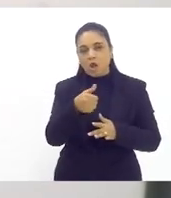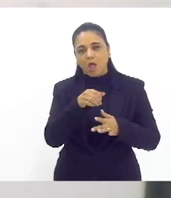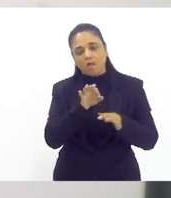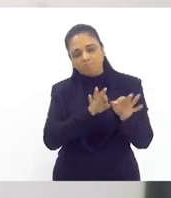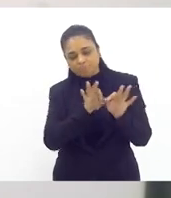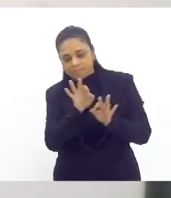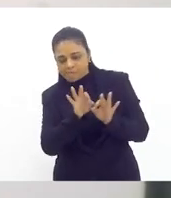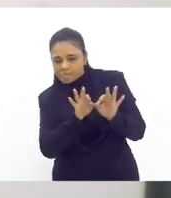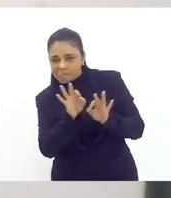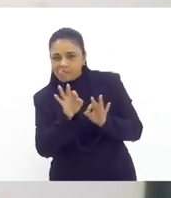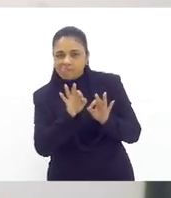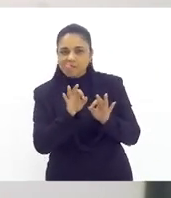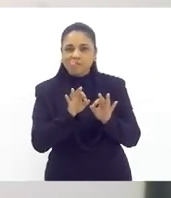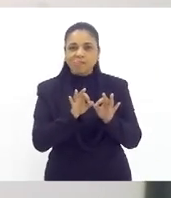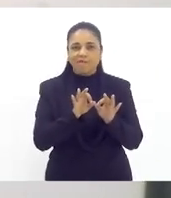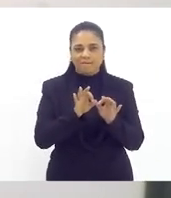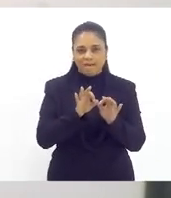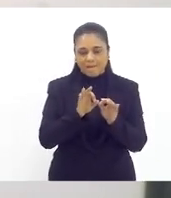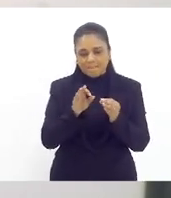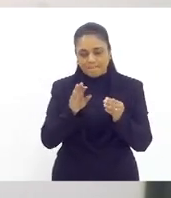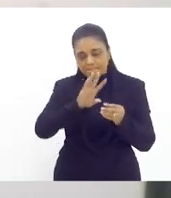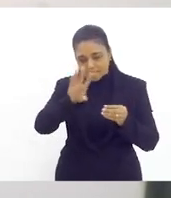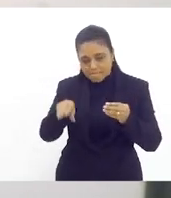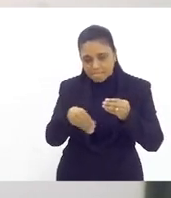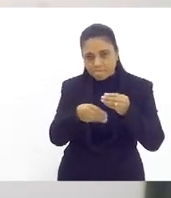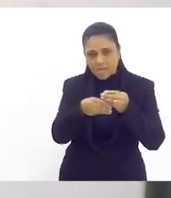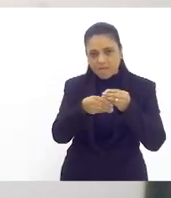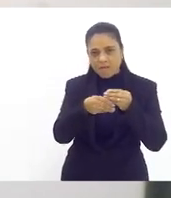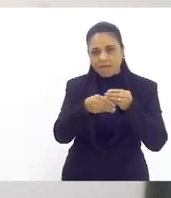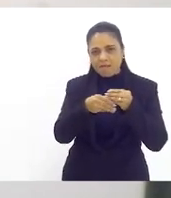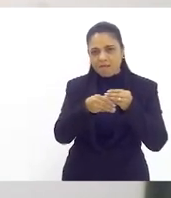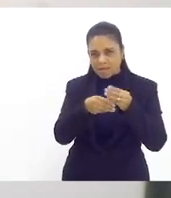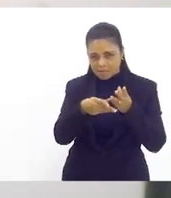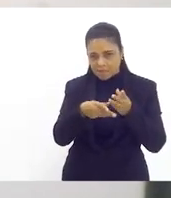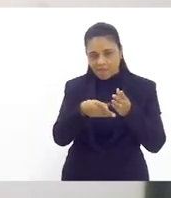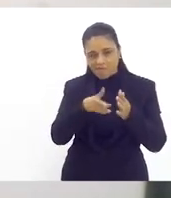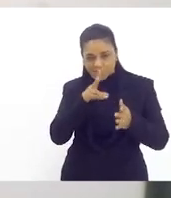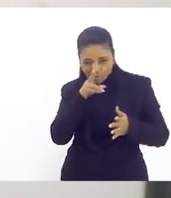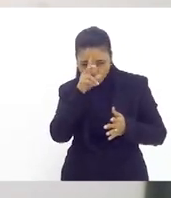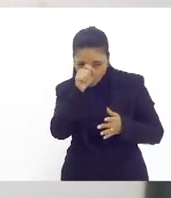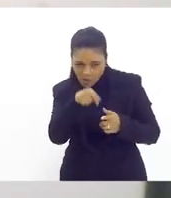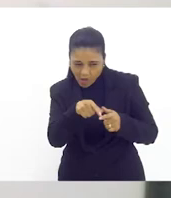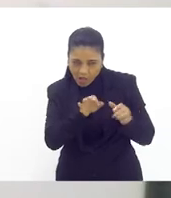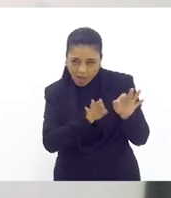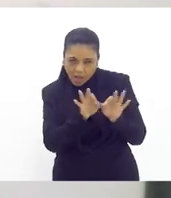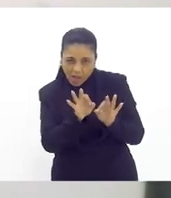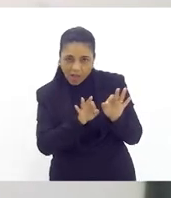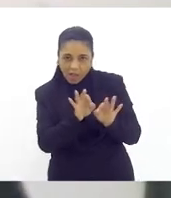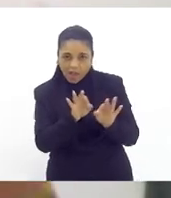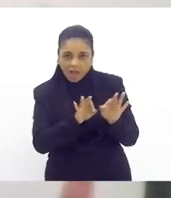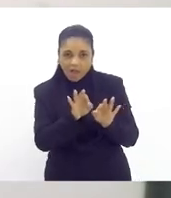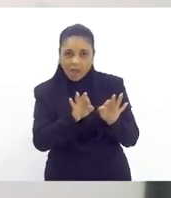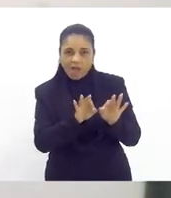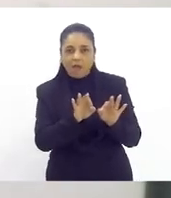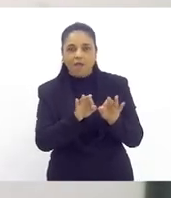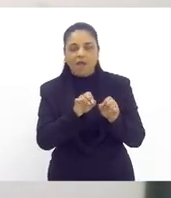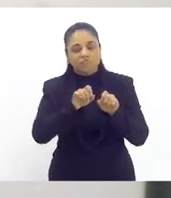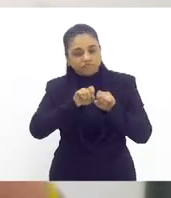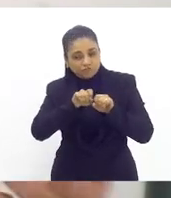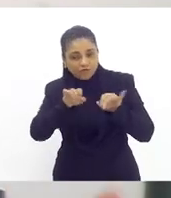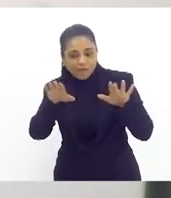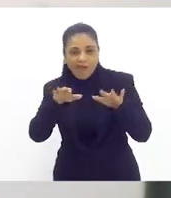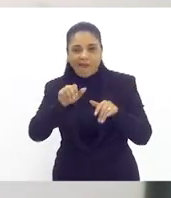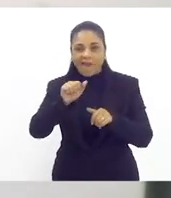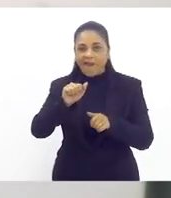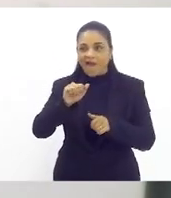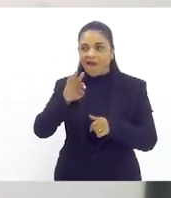que aprimorar você vai ter que fortalecer esse primorar fortalecer pode ser divulgar as atas